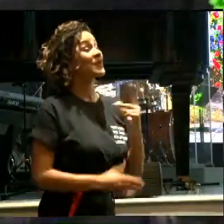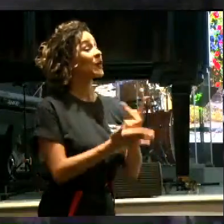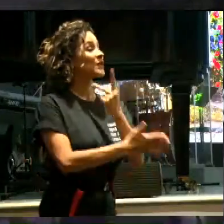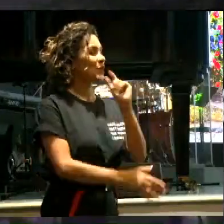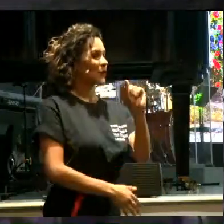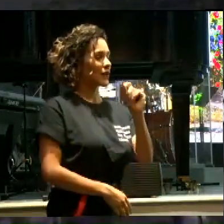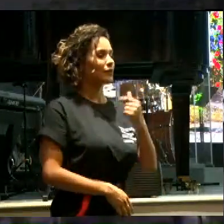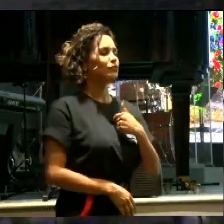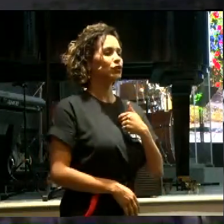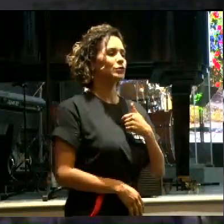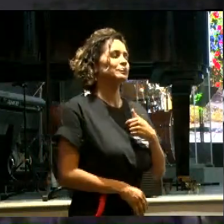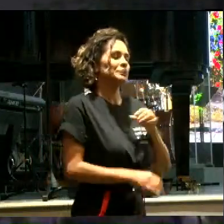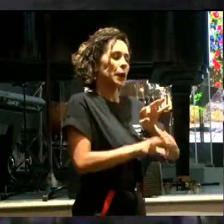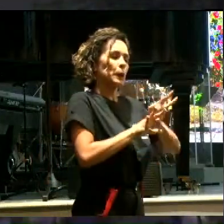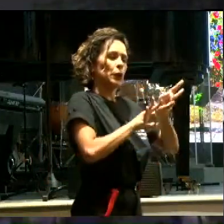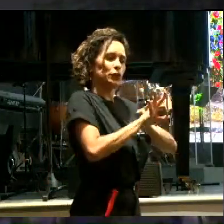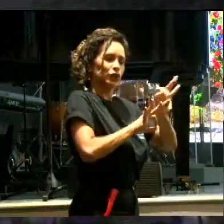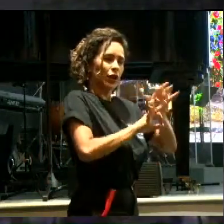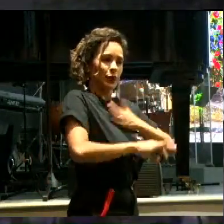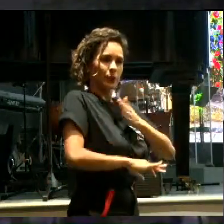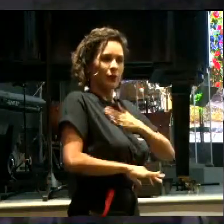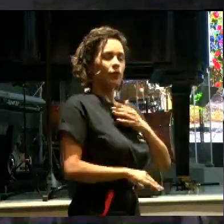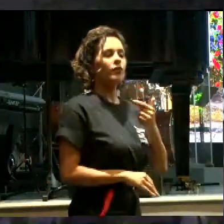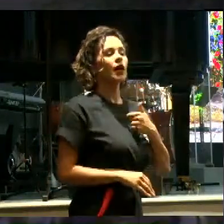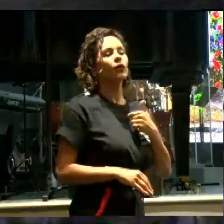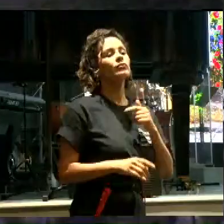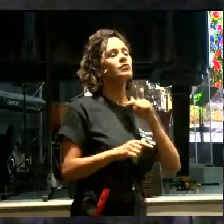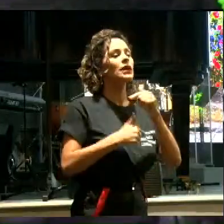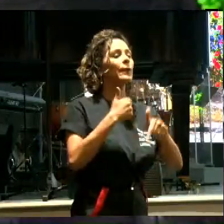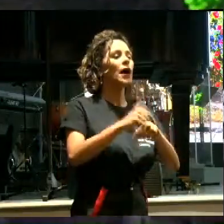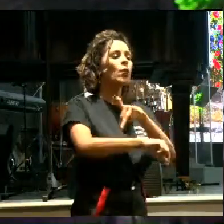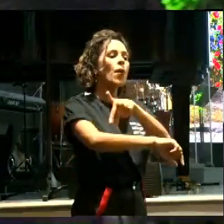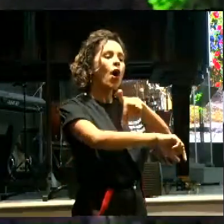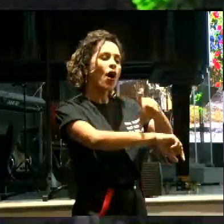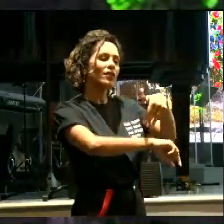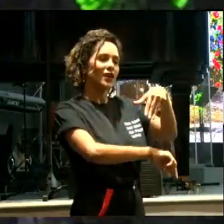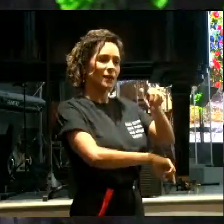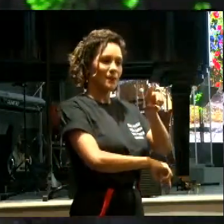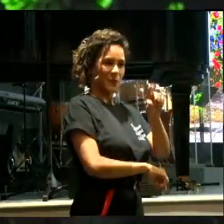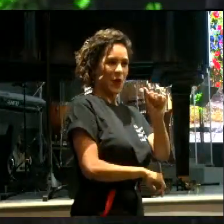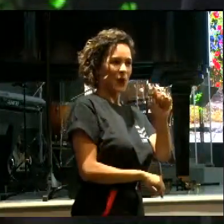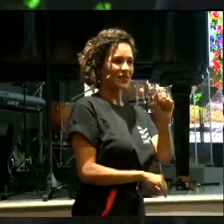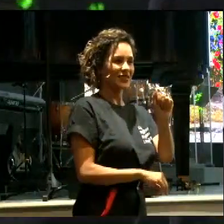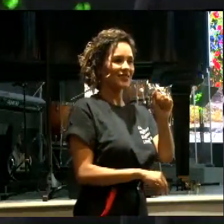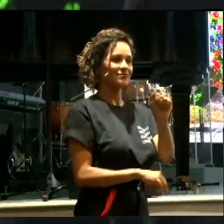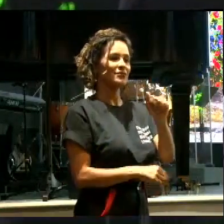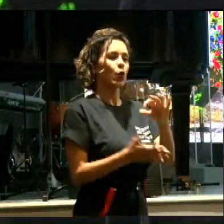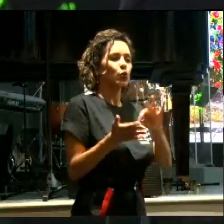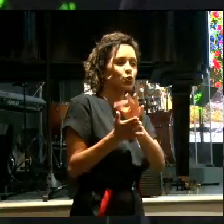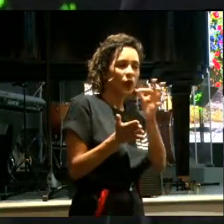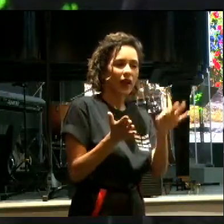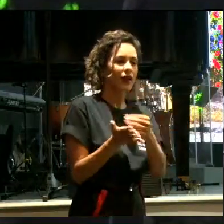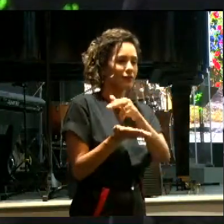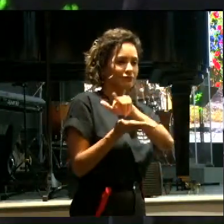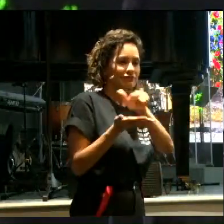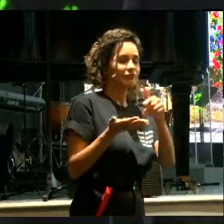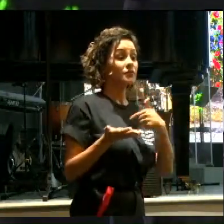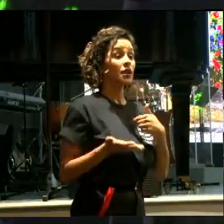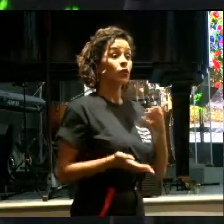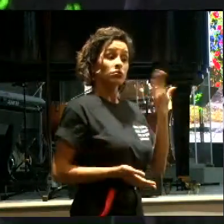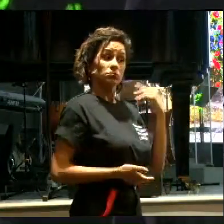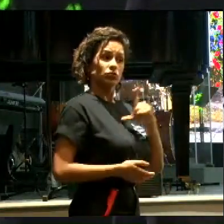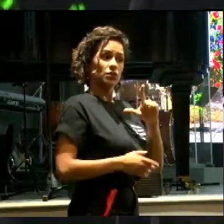meus projetos, que eu sou estilista, eu sou costureira, e eu tinha uma